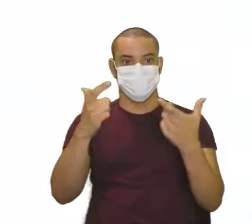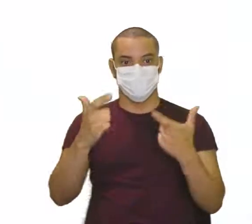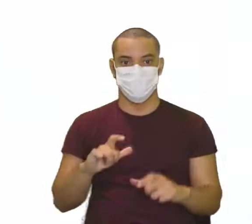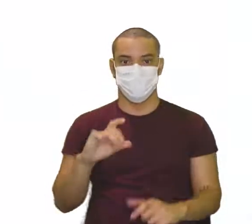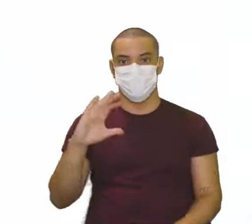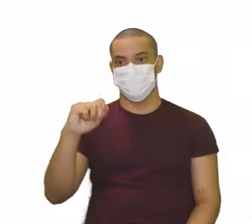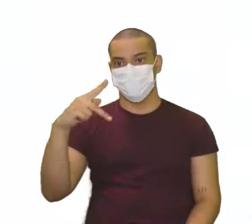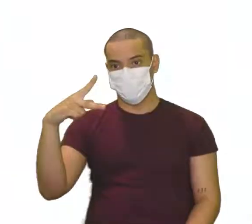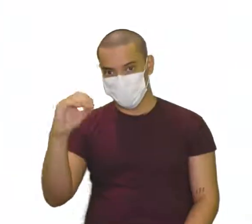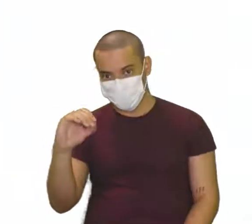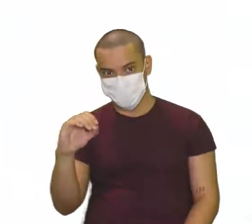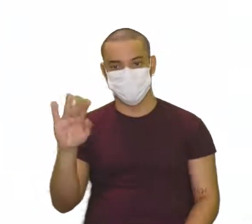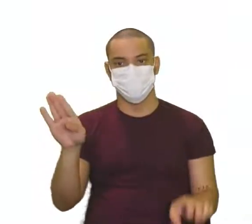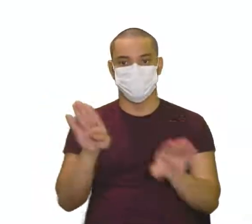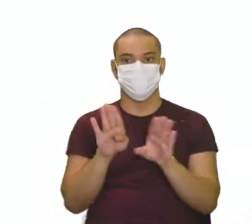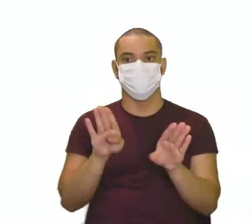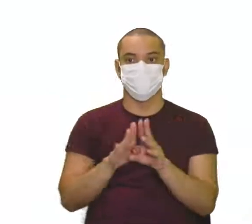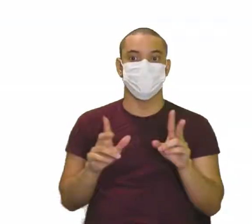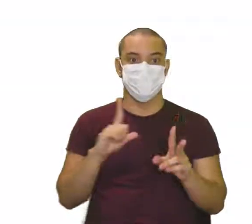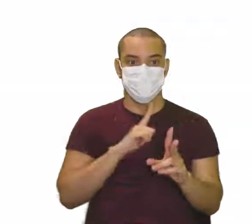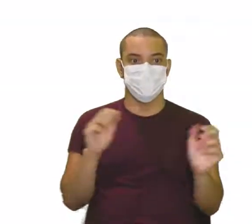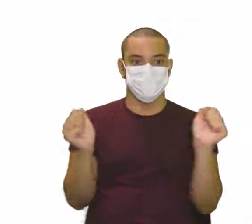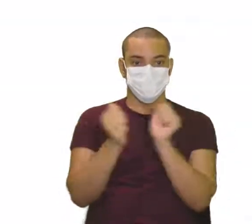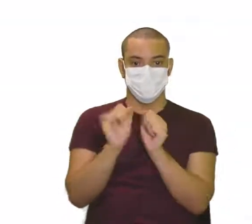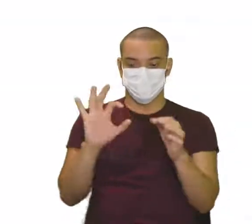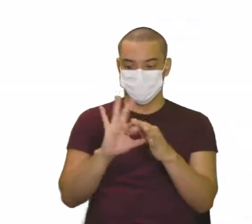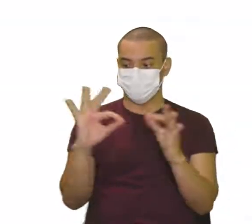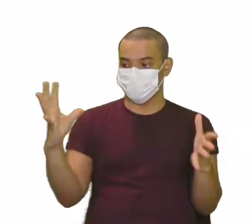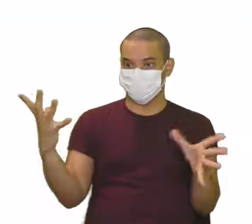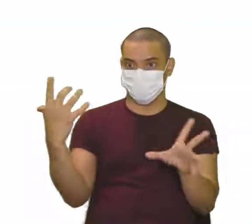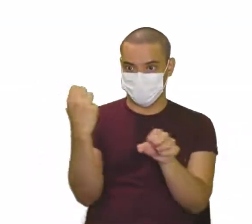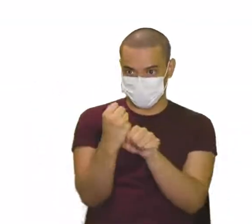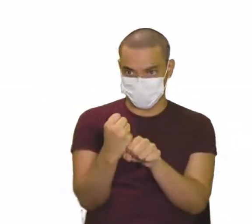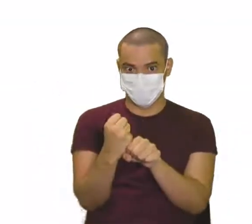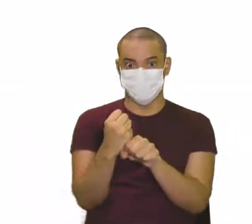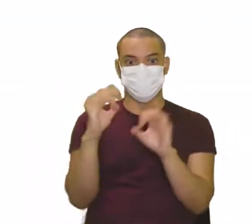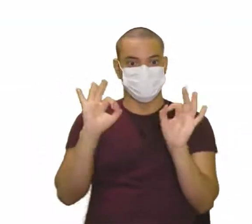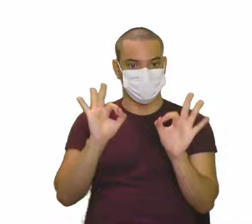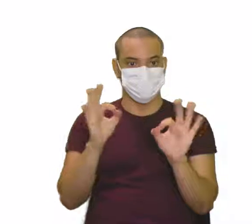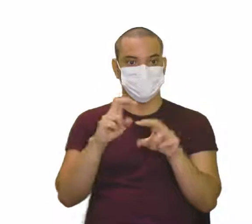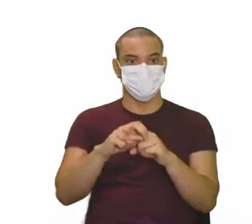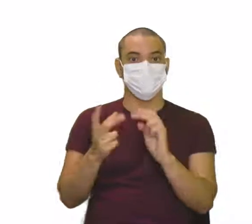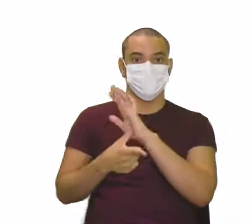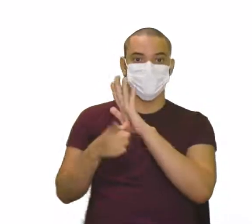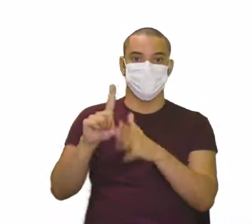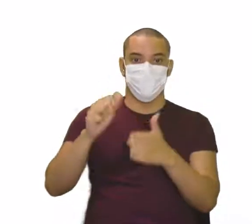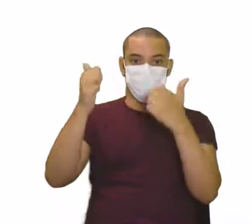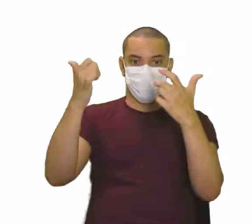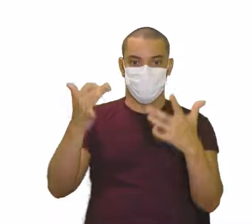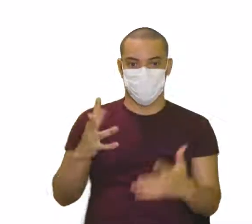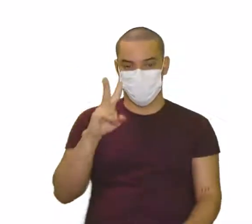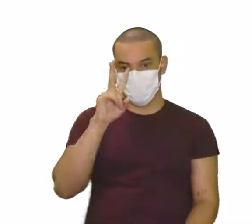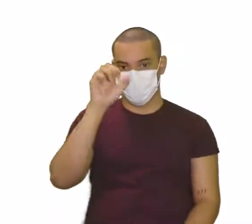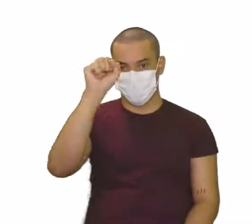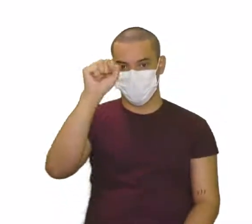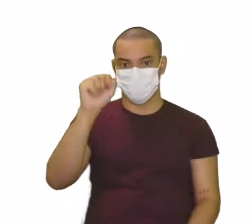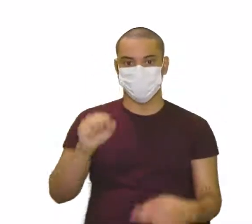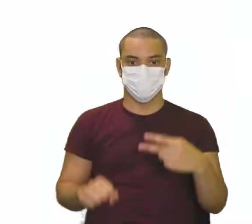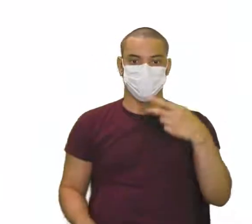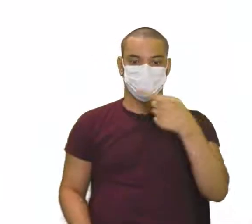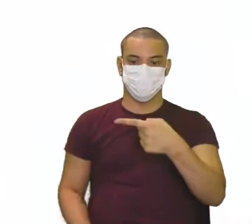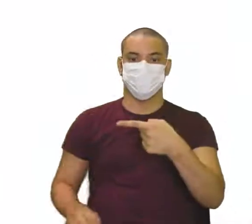e a velocidade são perpendiculares, a gente calcula por aqui, certo? Então, como eu falei para vocês, para essa força magnética aqui,